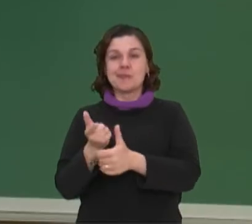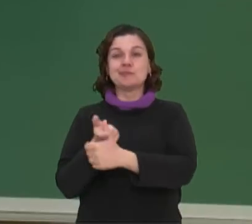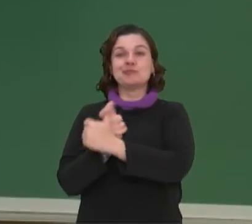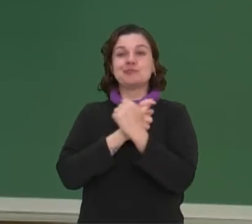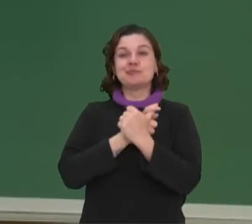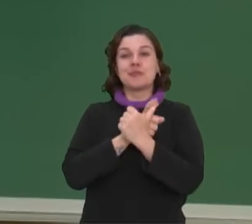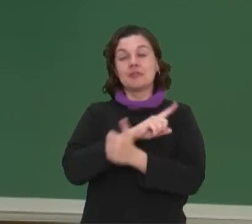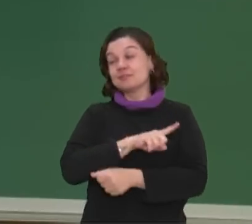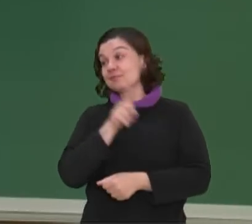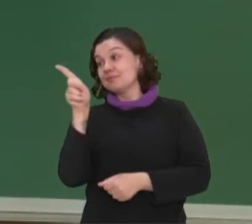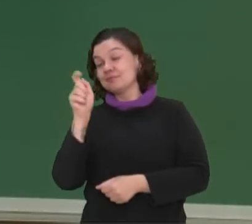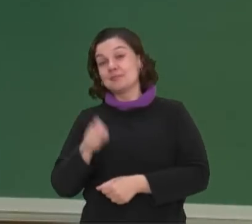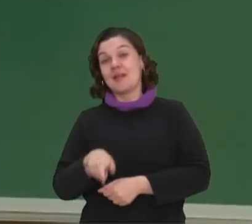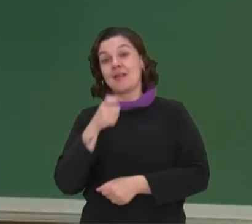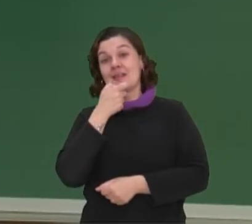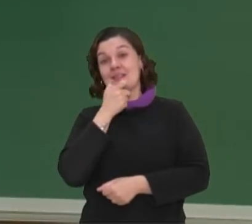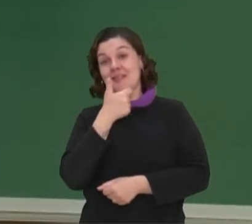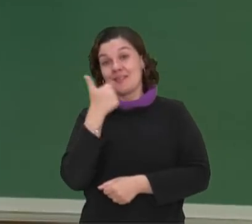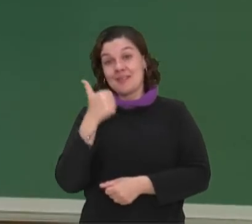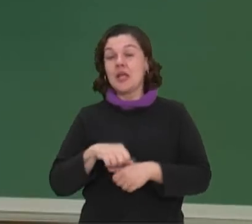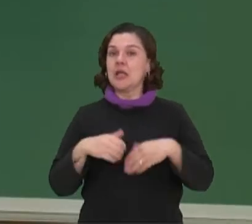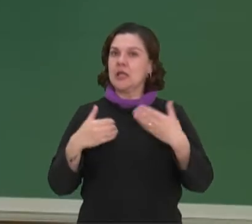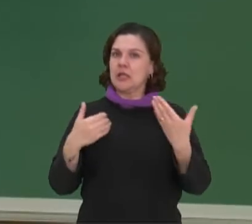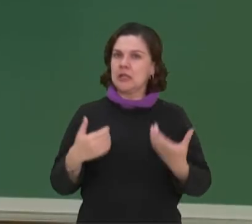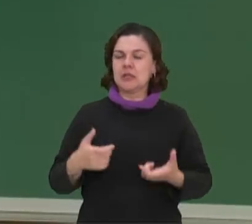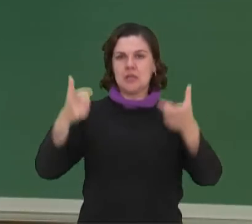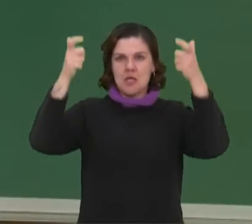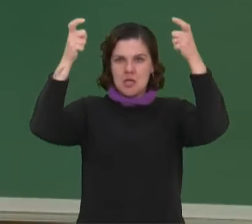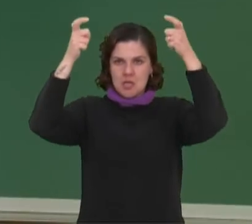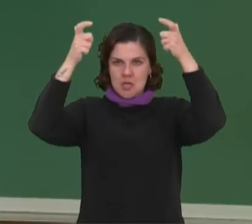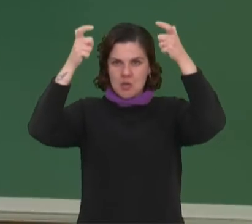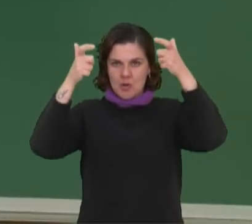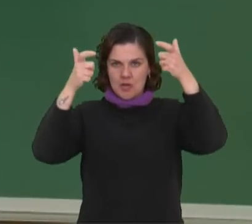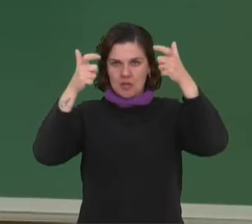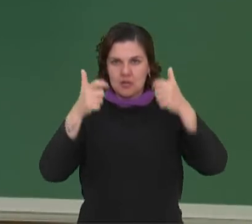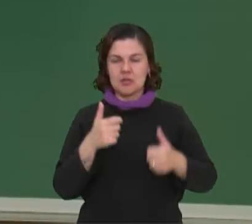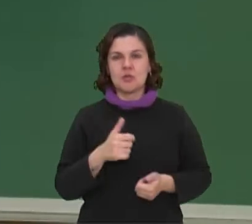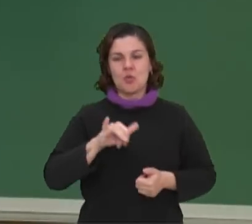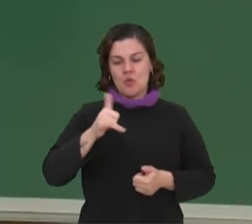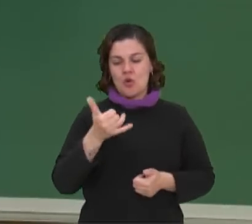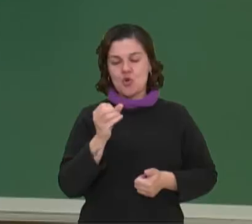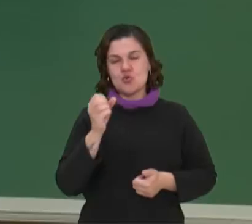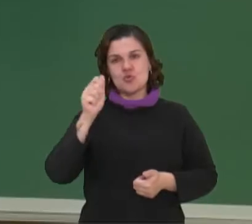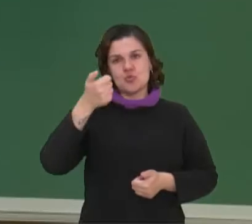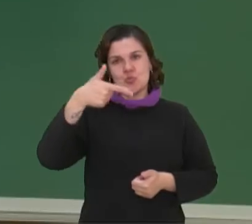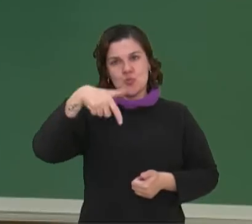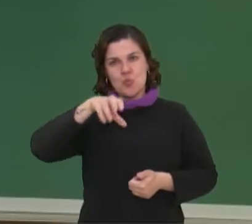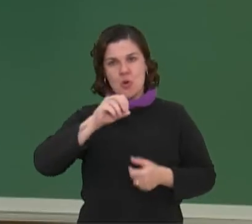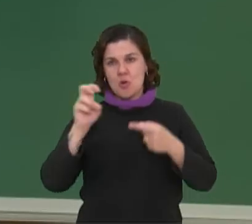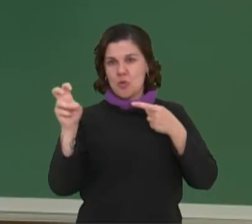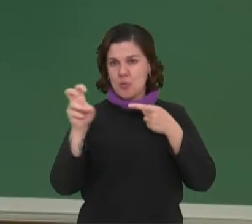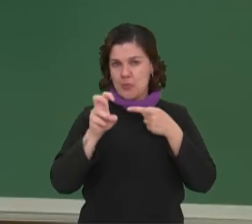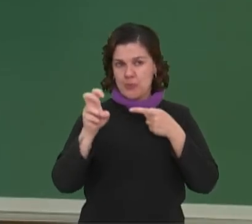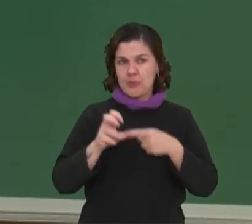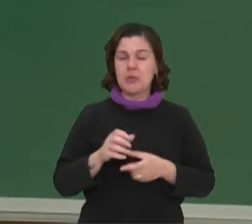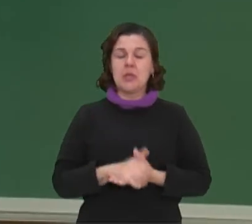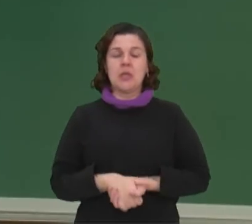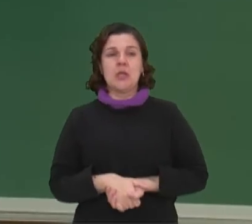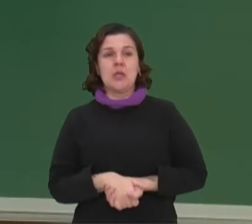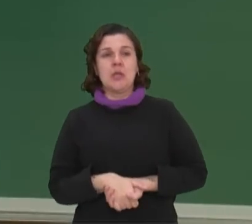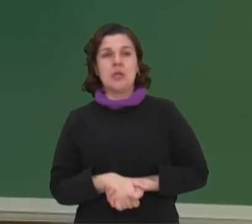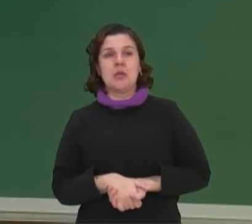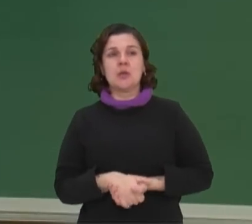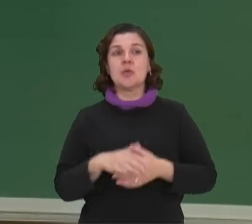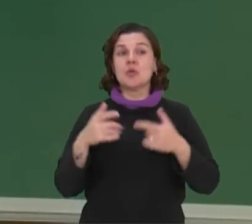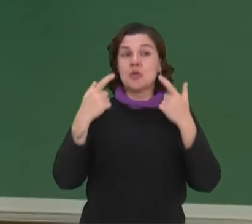portugueses com os ingleses. O reinado de Dom João V, que foi exatamente essa primeira metade do século XVIII,